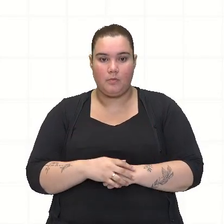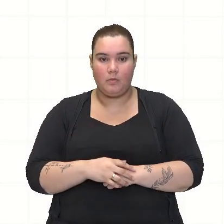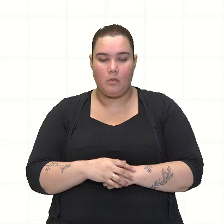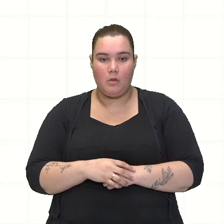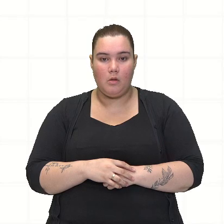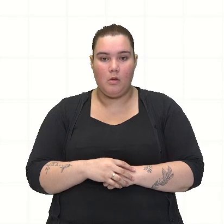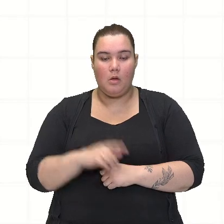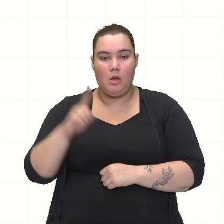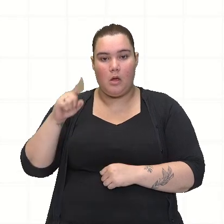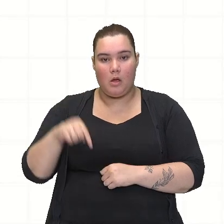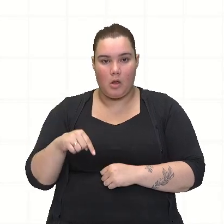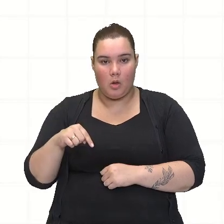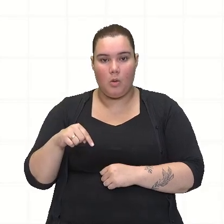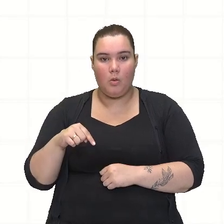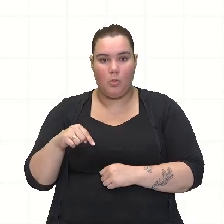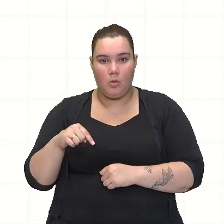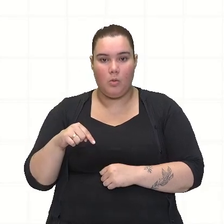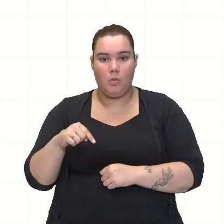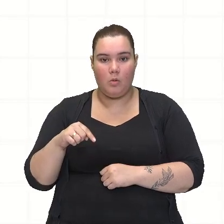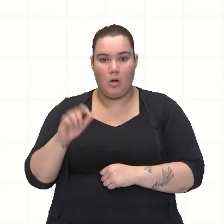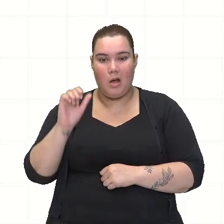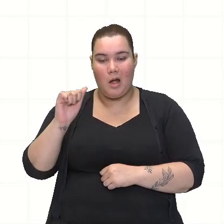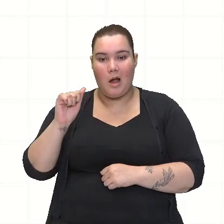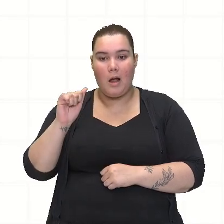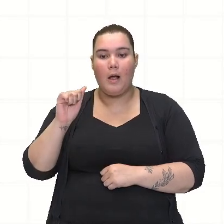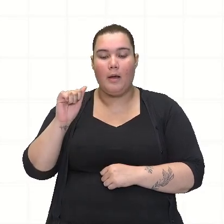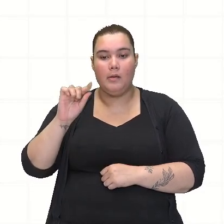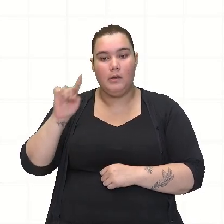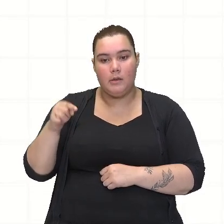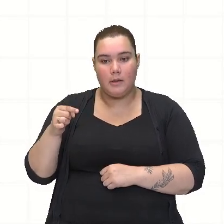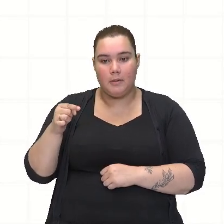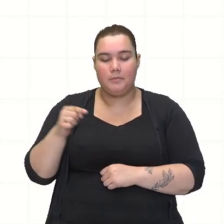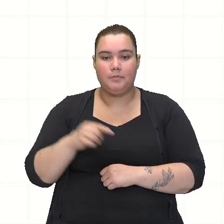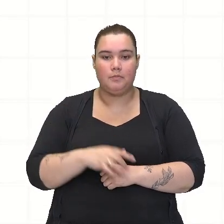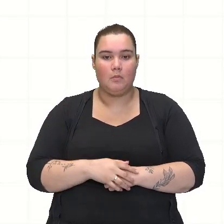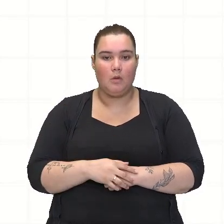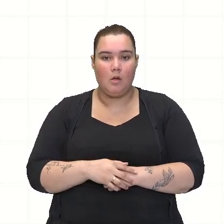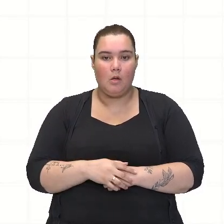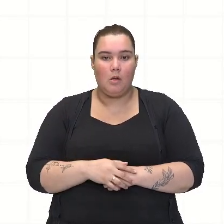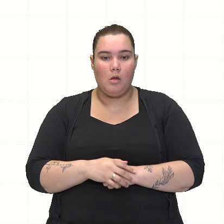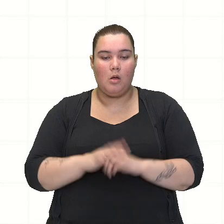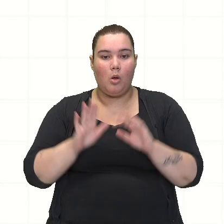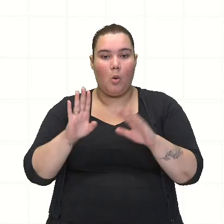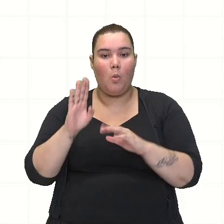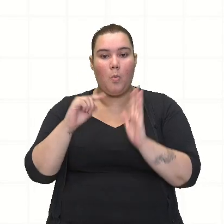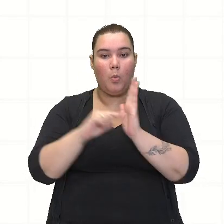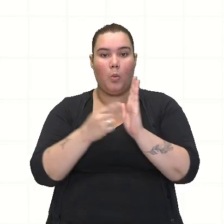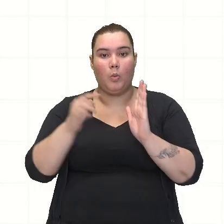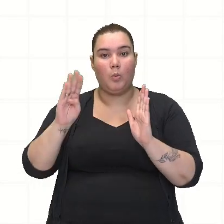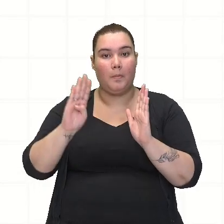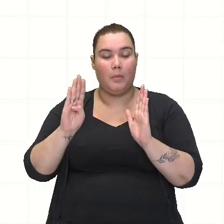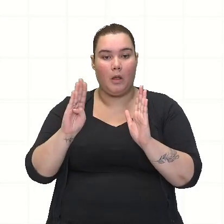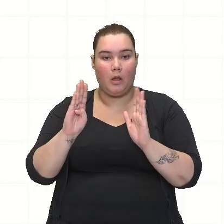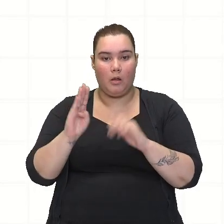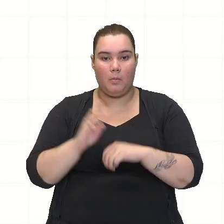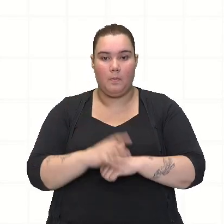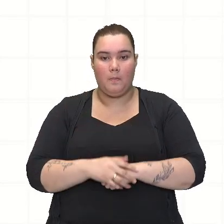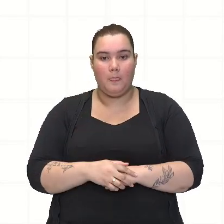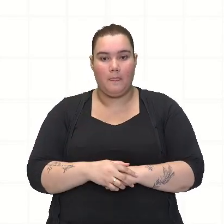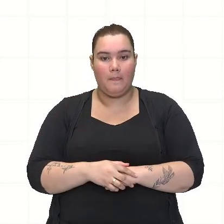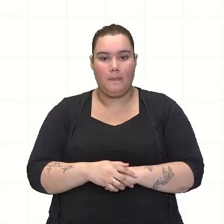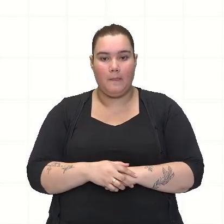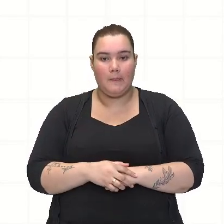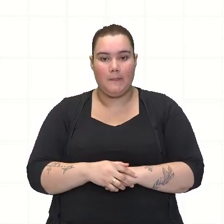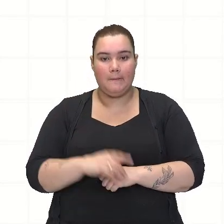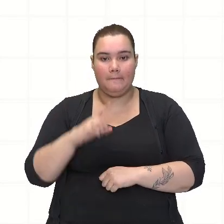meu A', tá? Agora vamos ver como é que ficou o B, ó. O B,